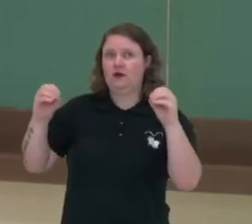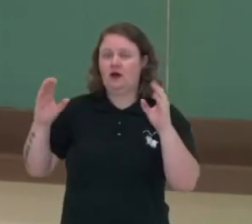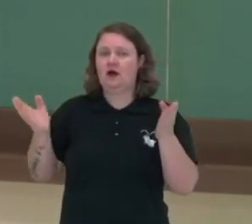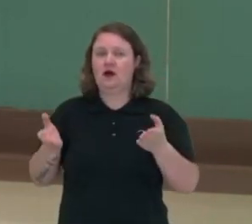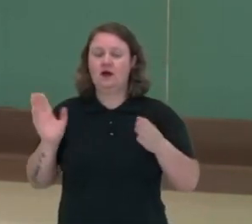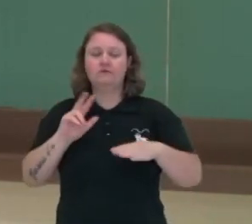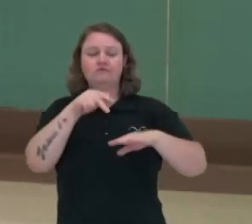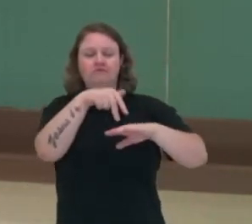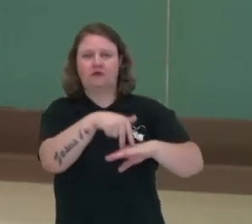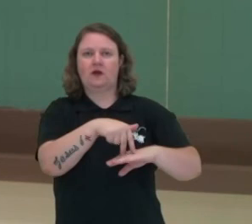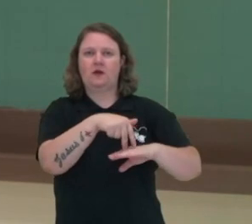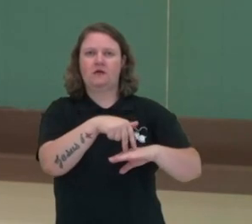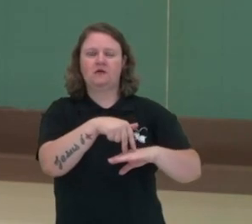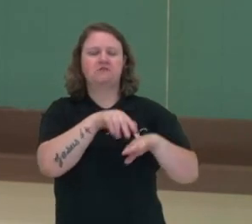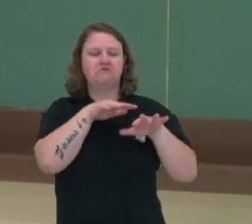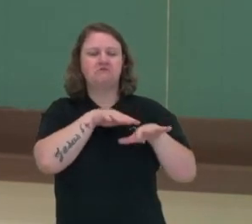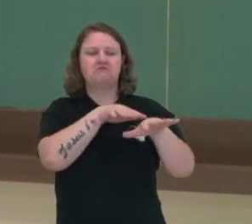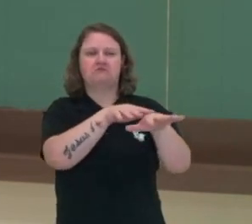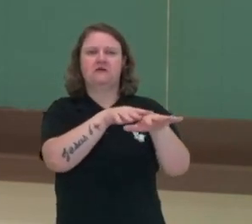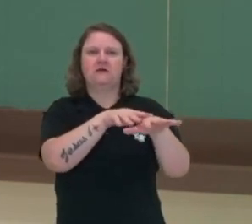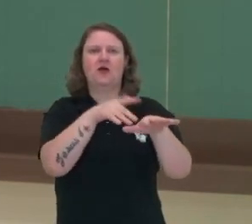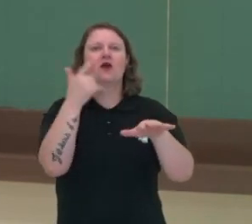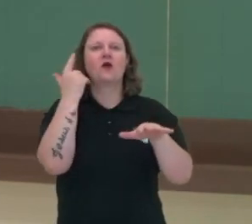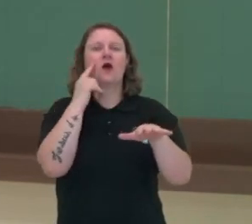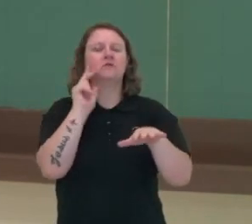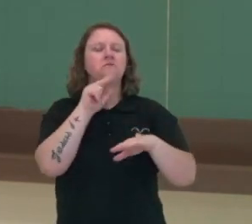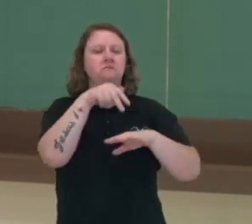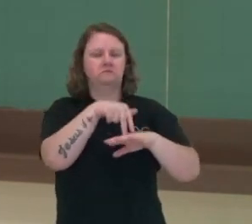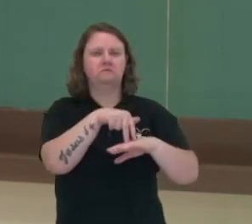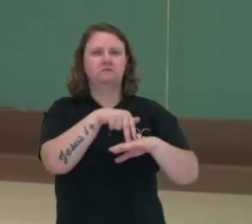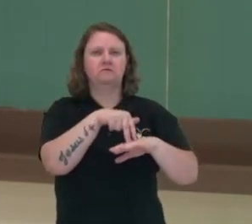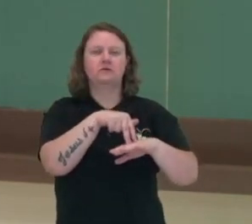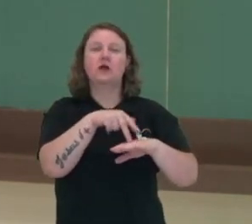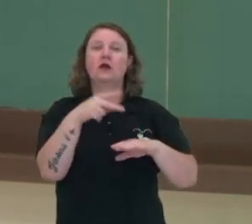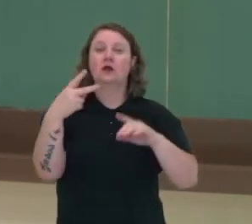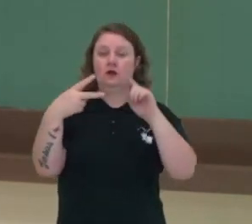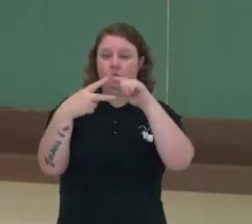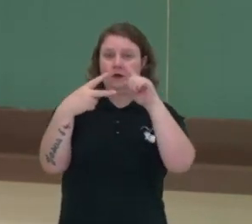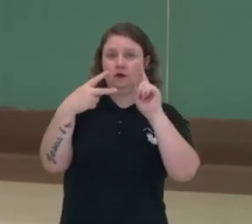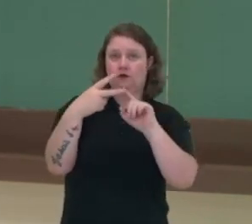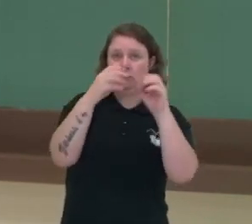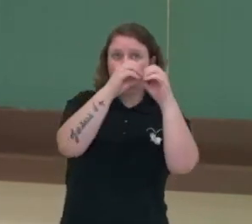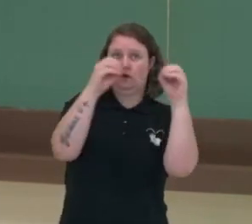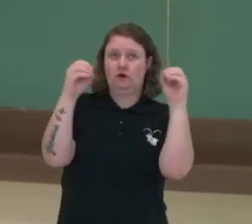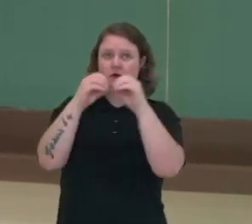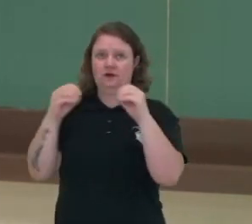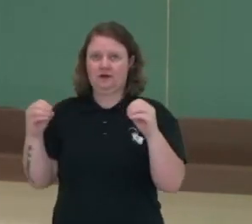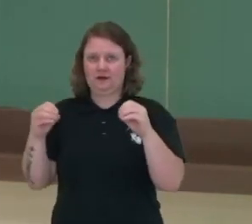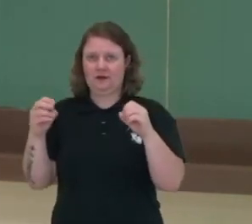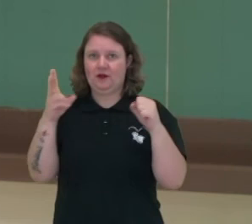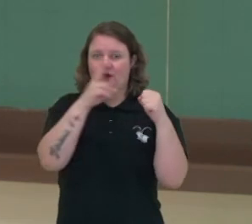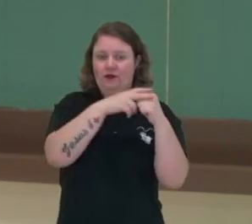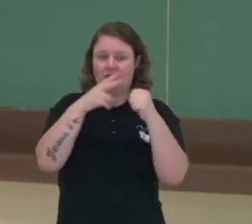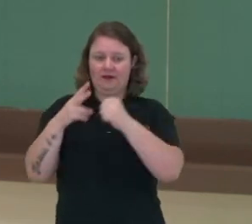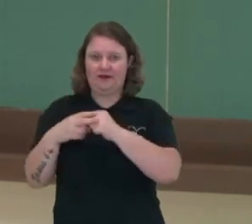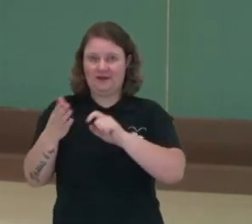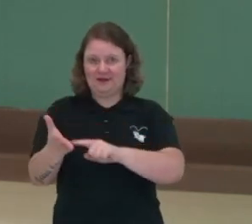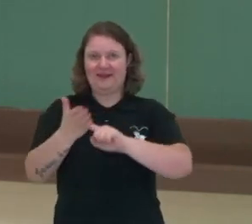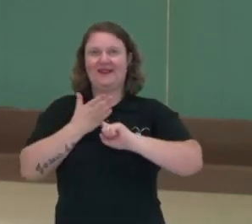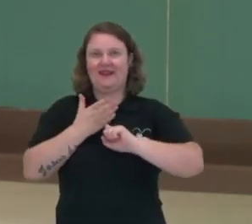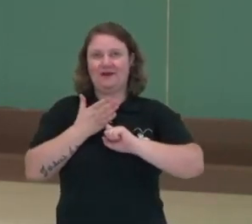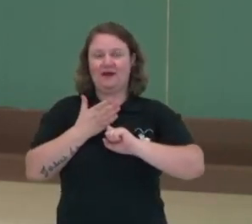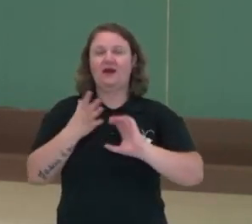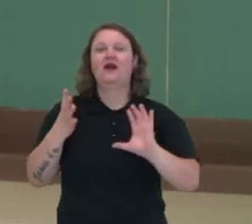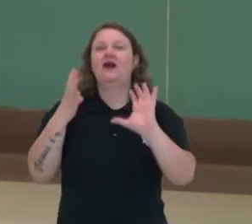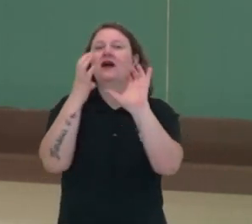bloco. Segunda oração. Então, temos duas orações, porque temos também dois verbos. Beleza? Quantidade de